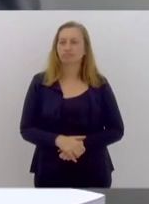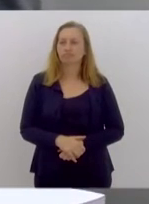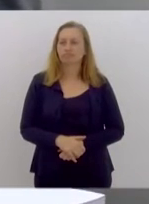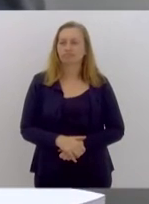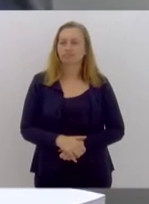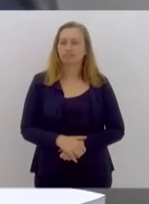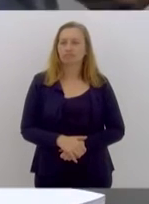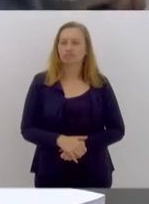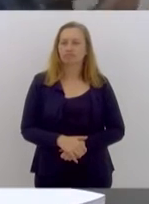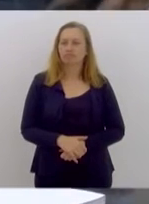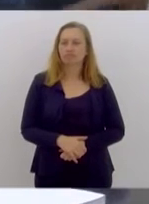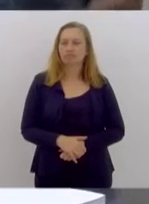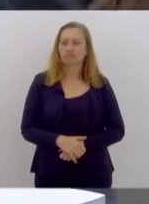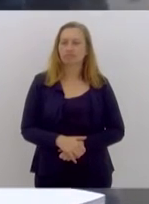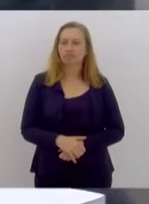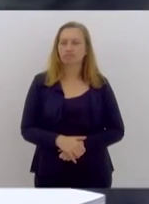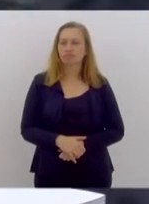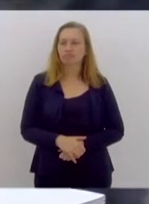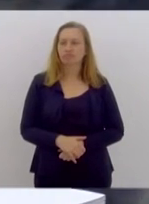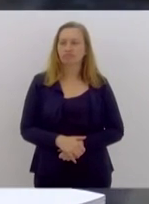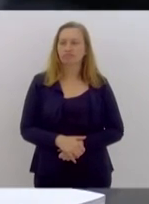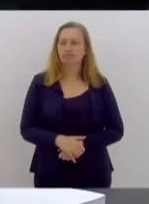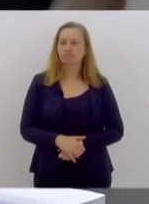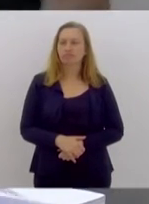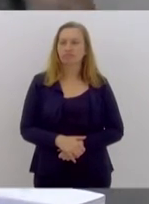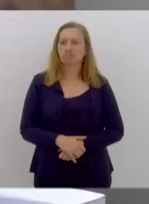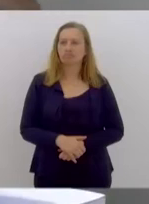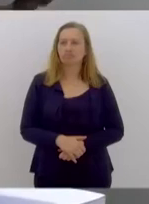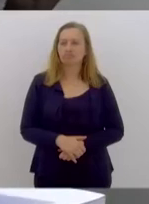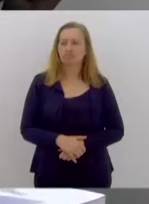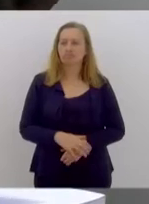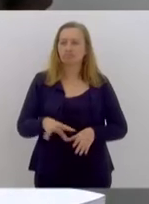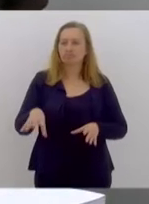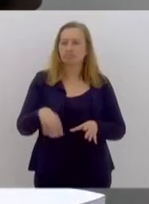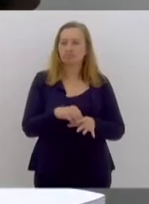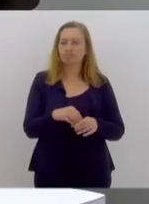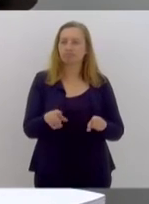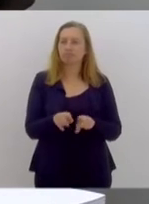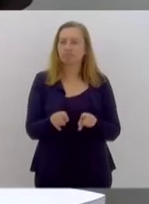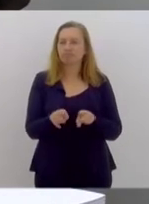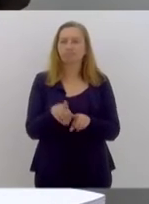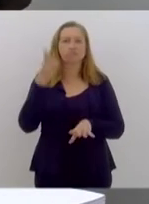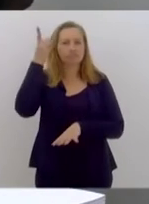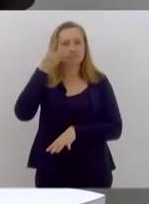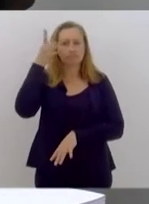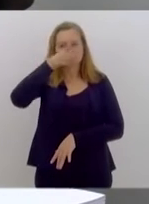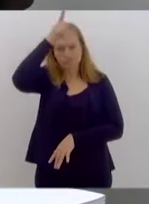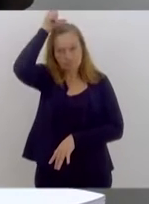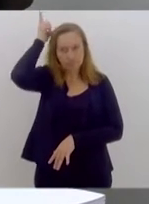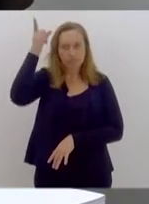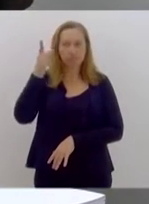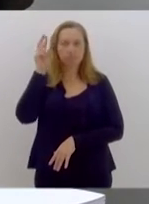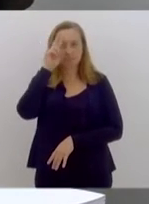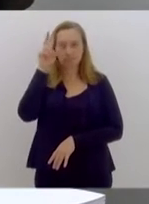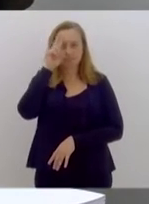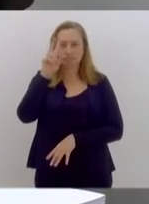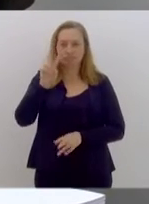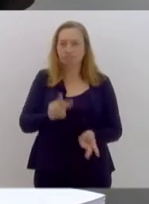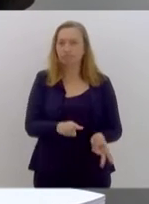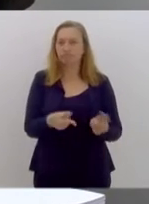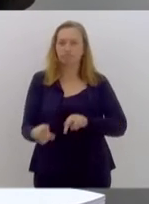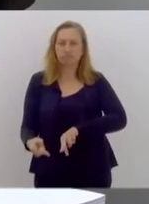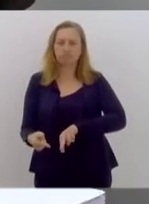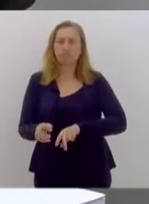na reta final nós acrescentamos nos Polo até lembrou nos encaminhamentos